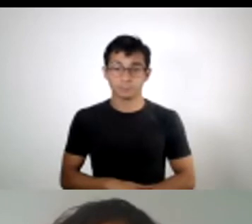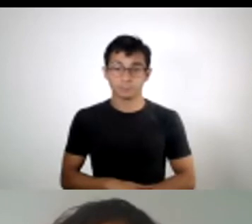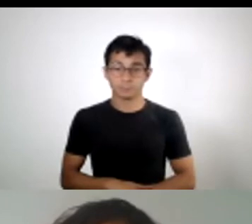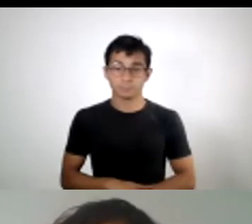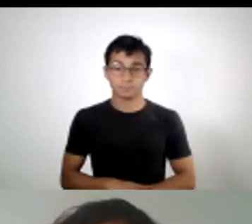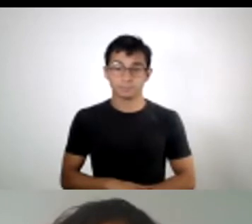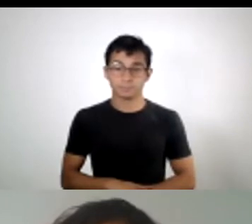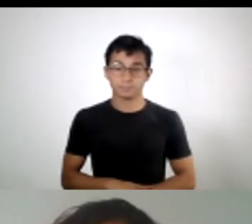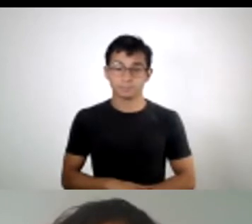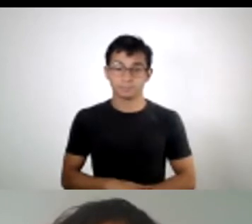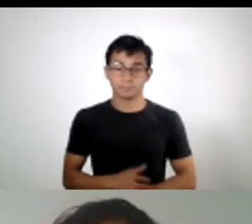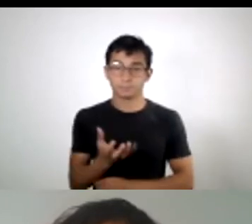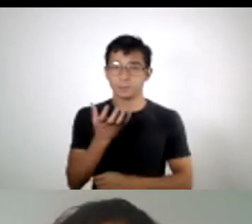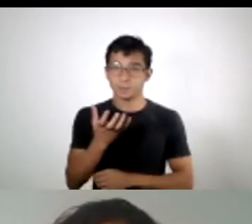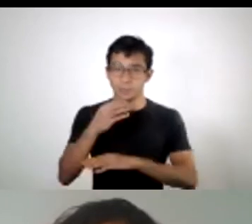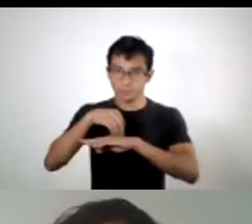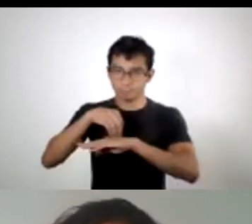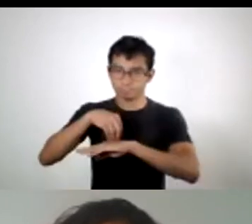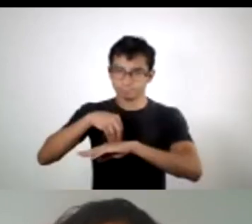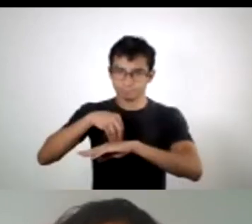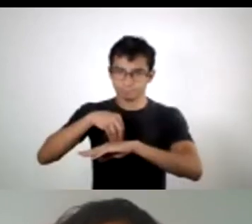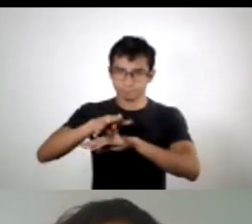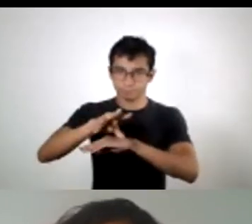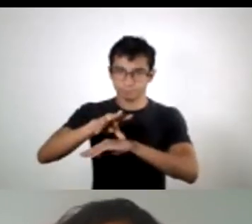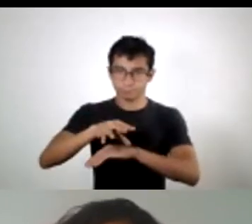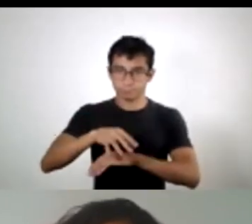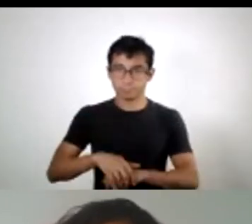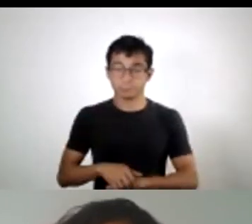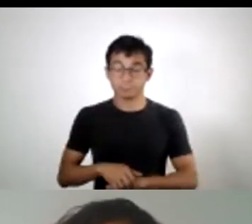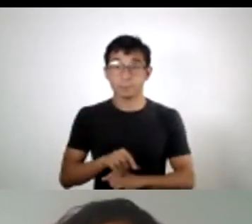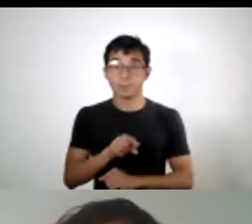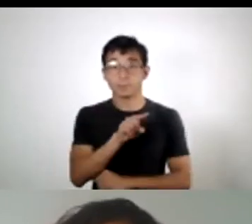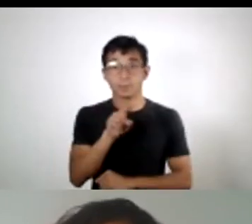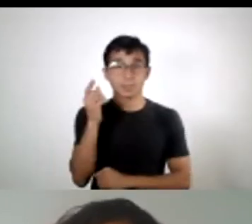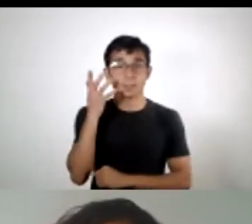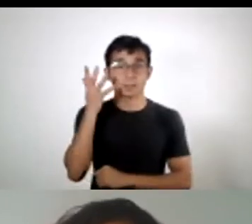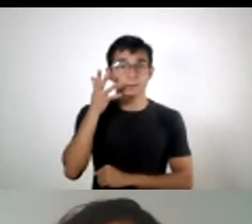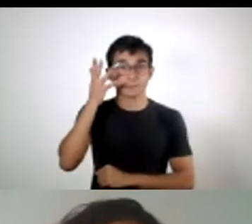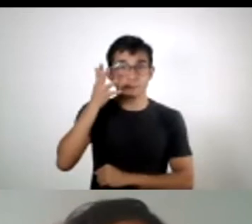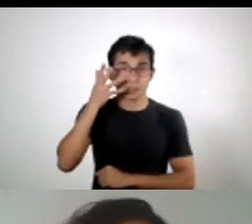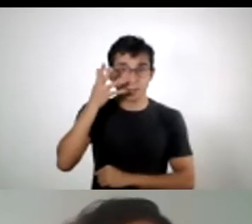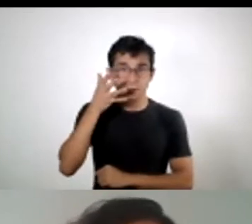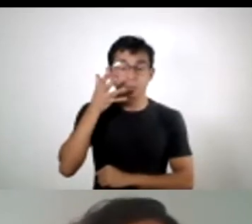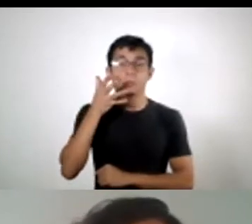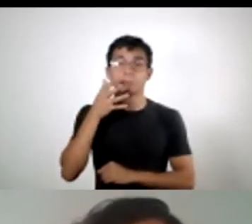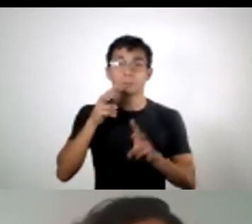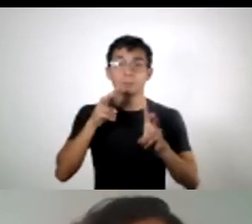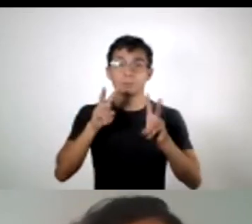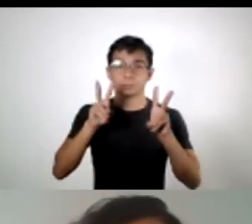Eu queria colocar uma questão para vocês, que vocês falaram da questão